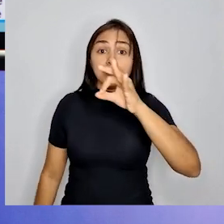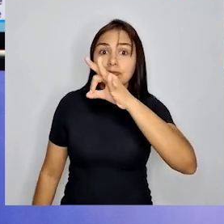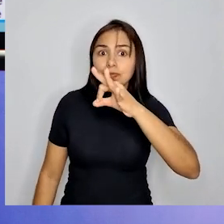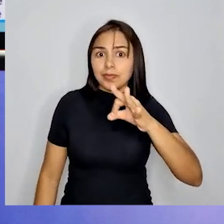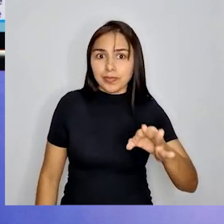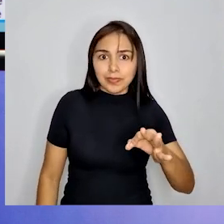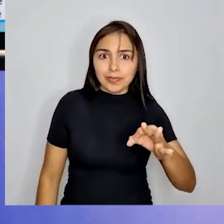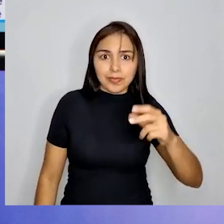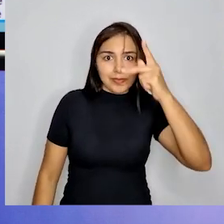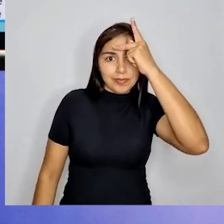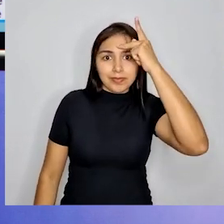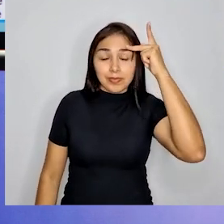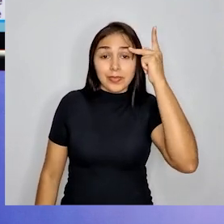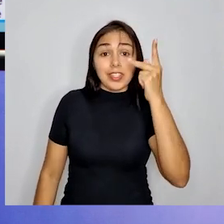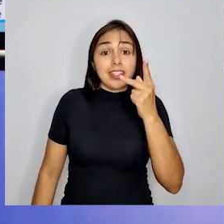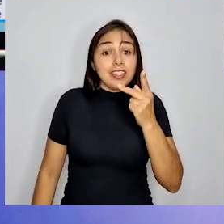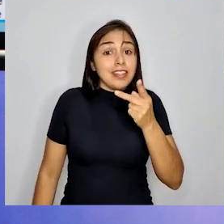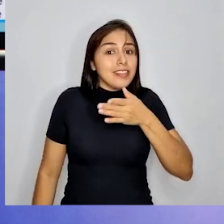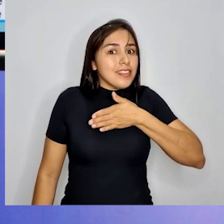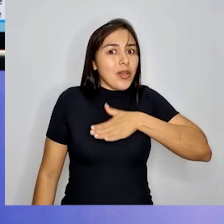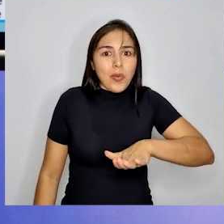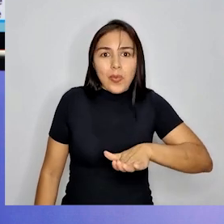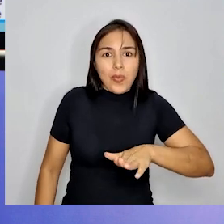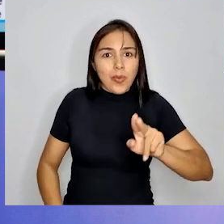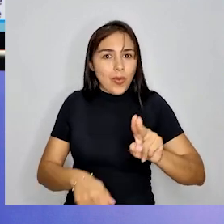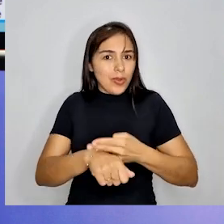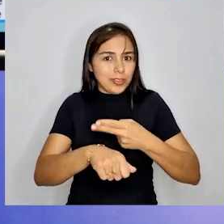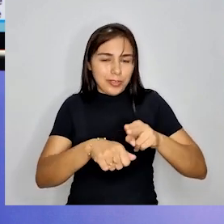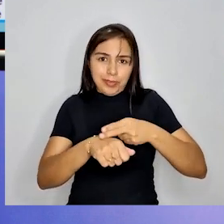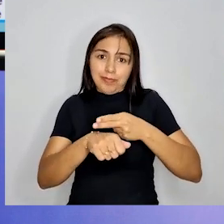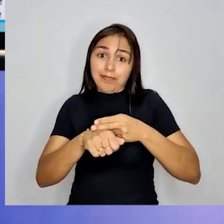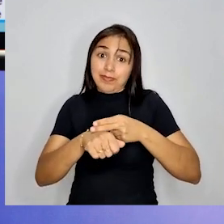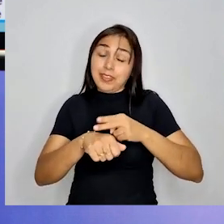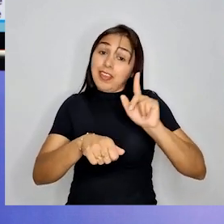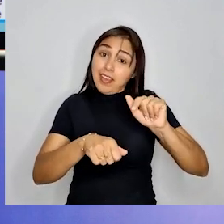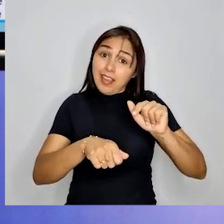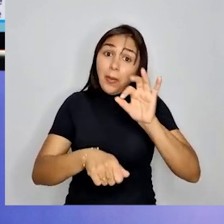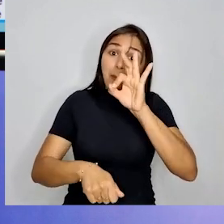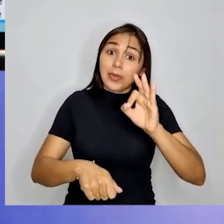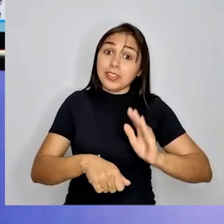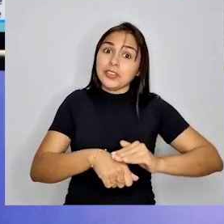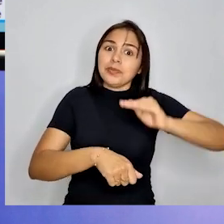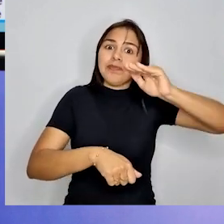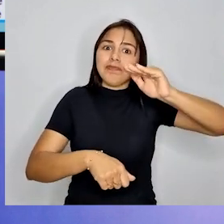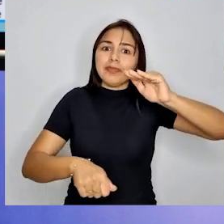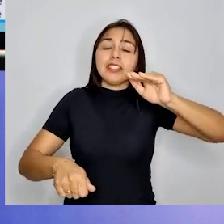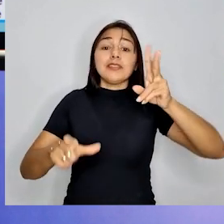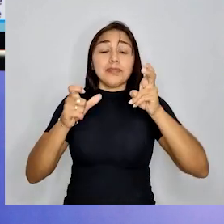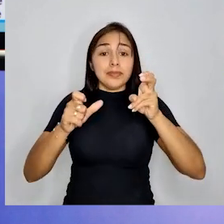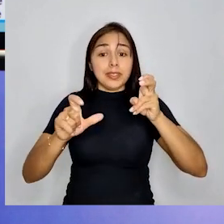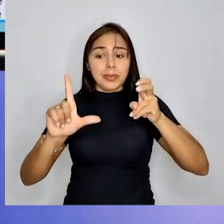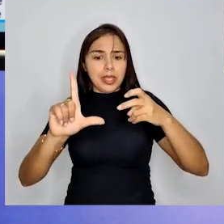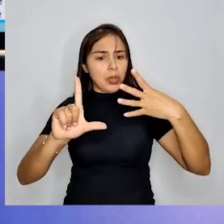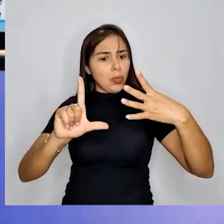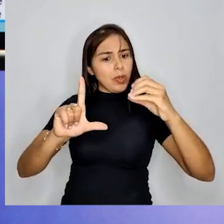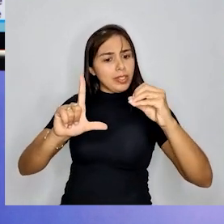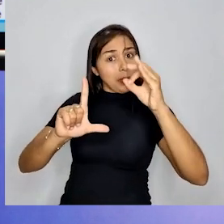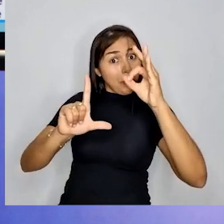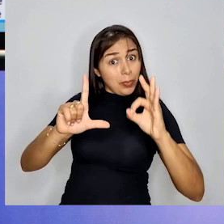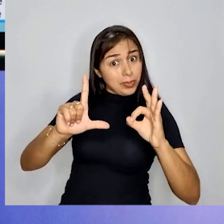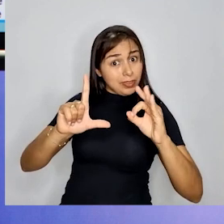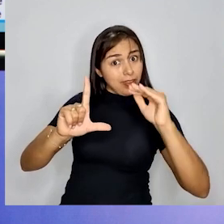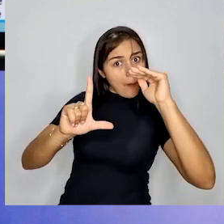escolheram nenhum chocolate mas esta coluna é menor que a coluna que representa o 25